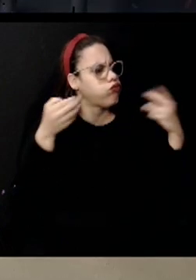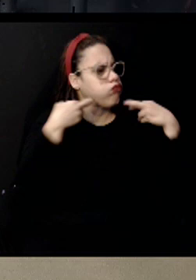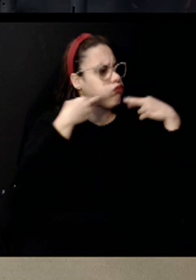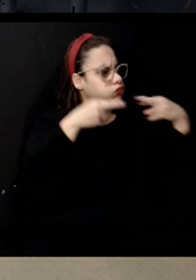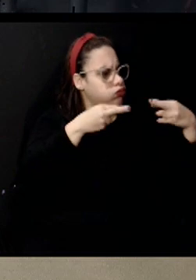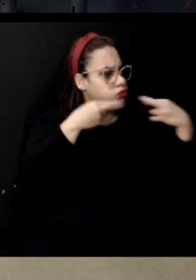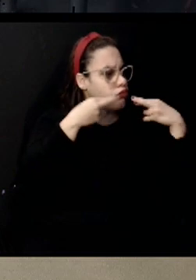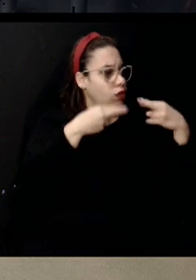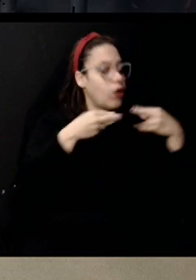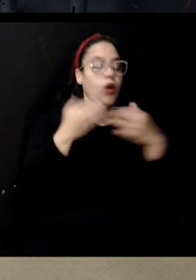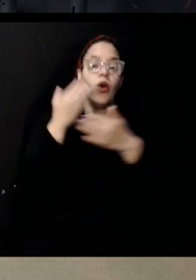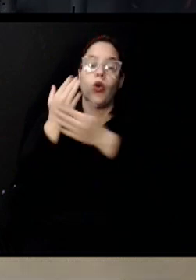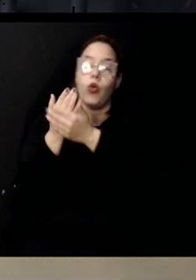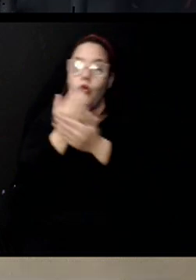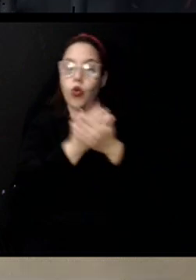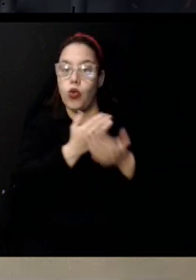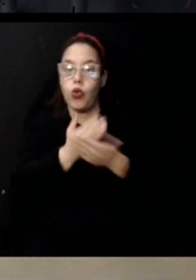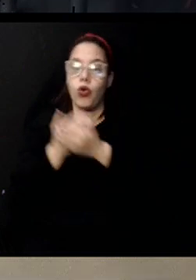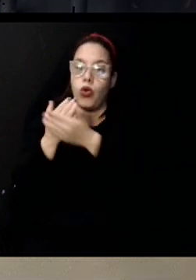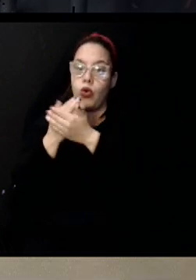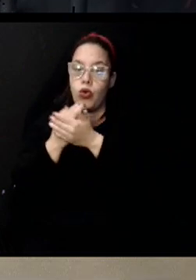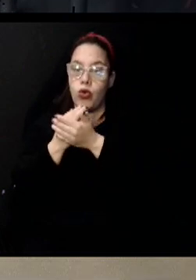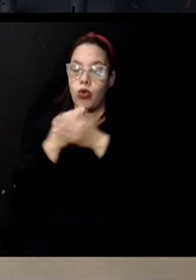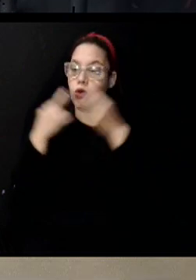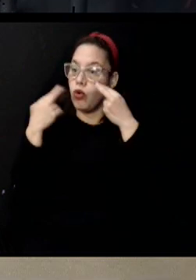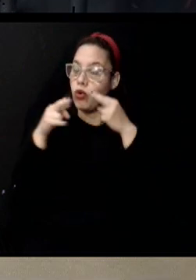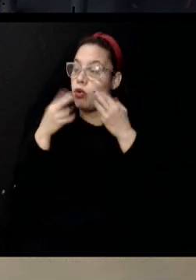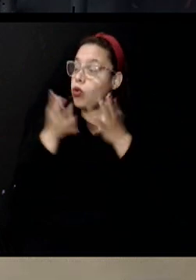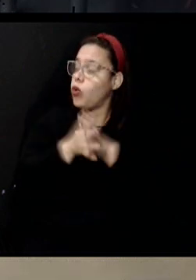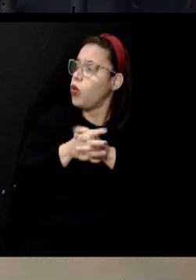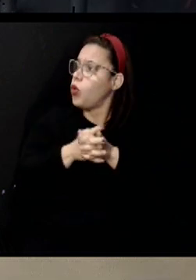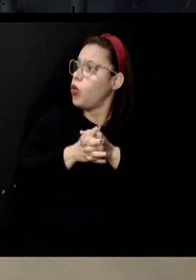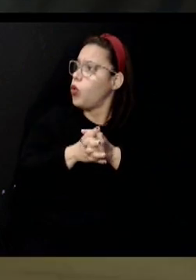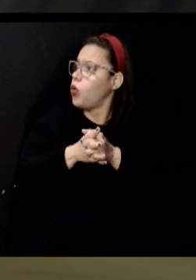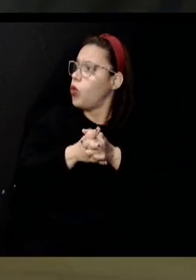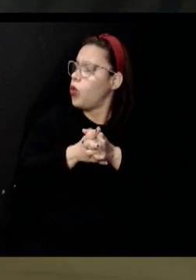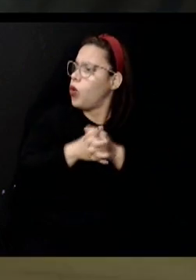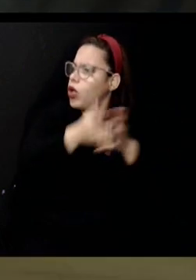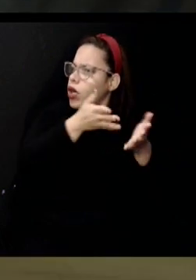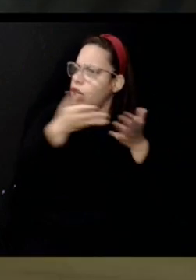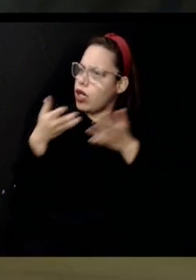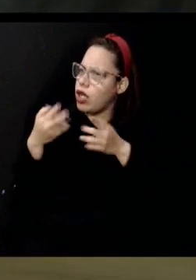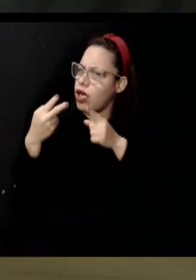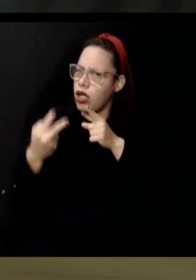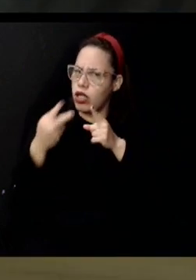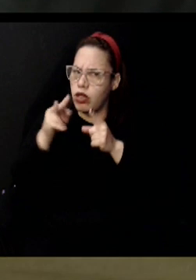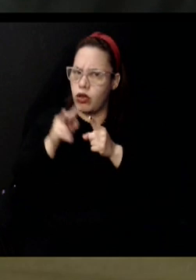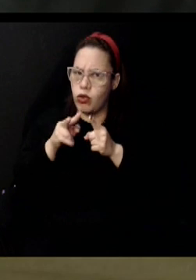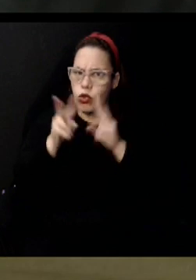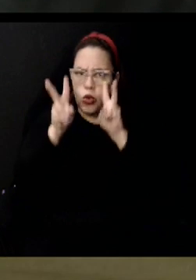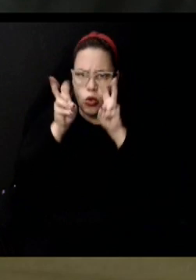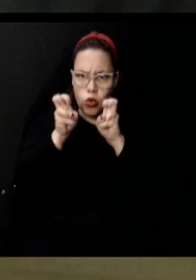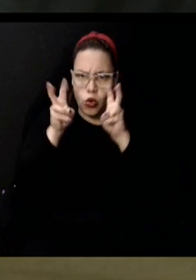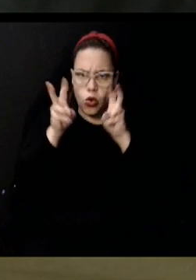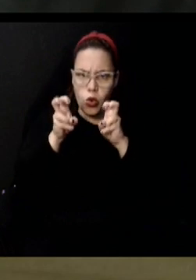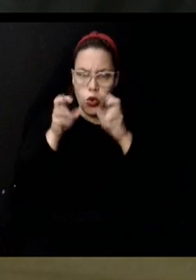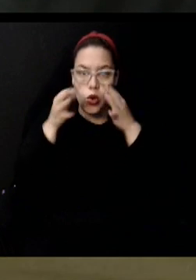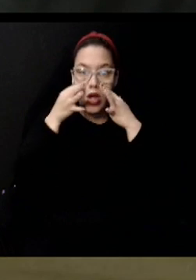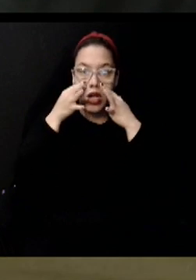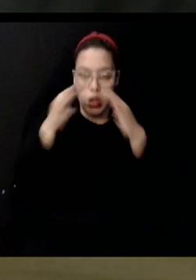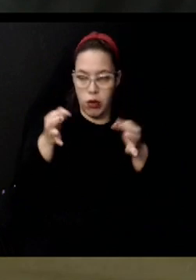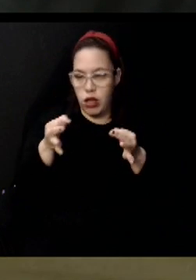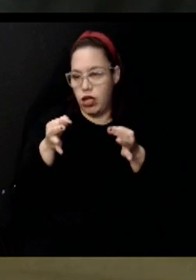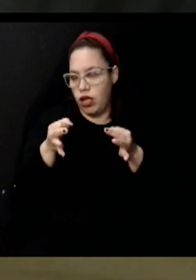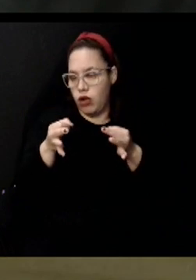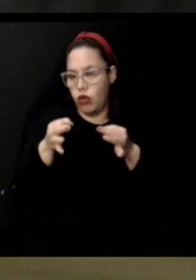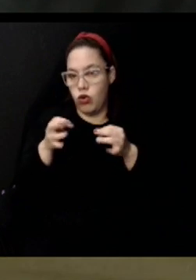estudar sobre a reclamação, enfim, e aí você traz esse ponto do assunto, de querer chamar atenção, de repente a pessoa